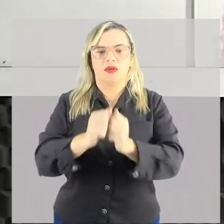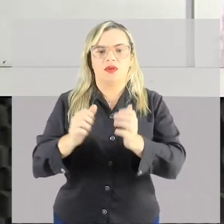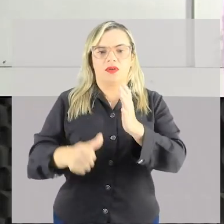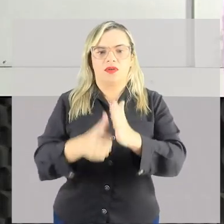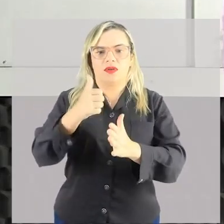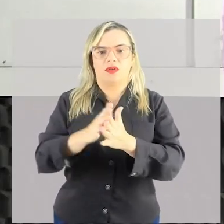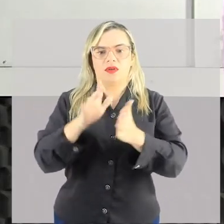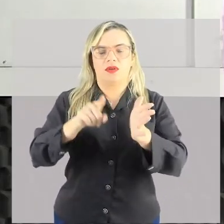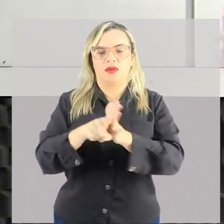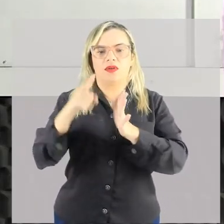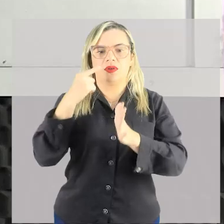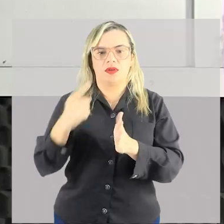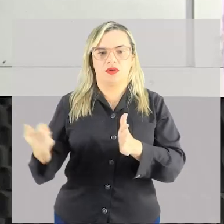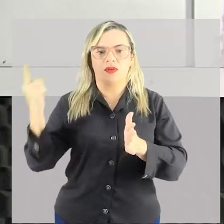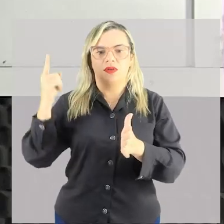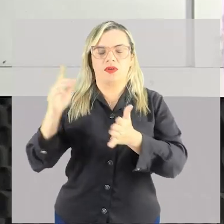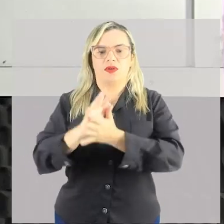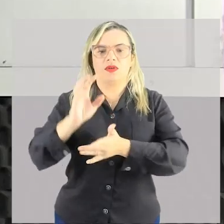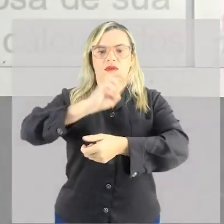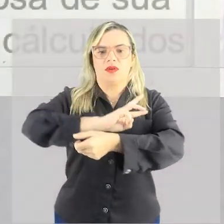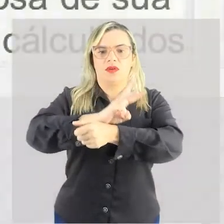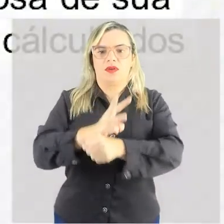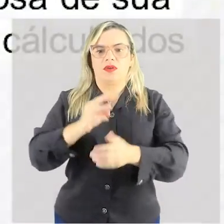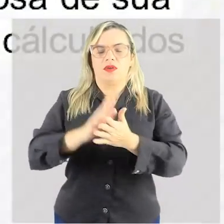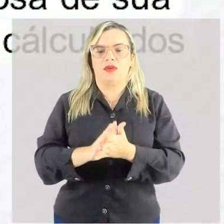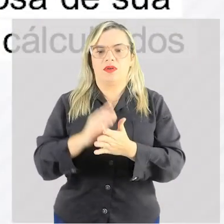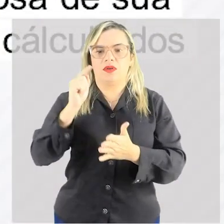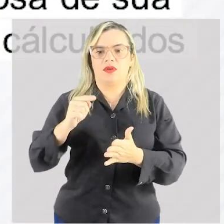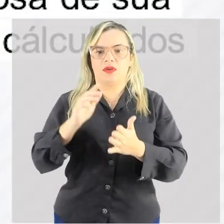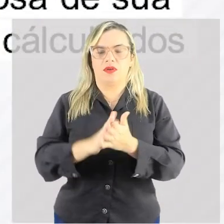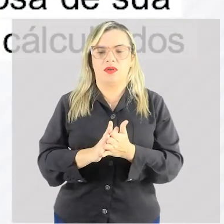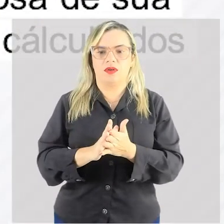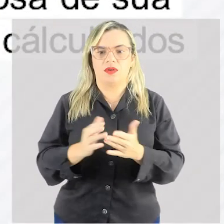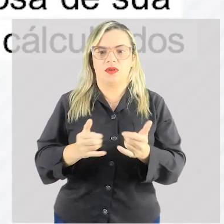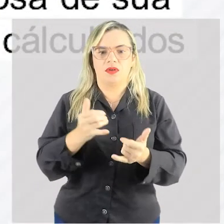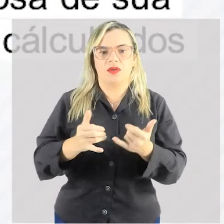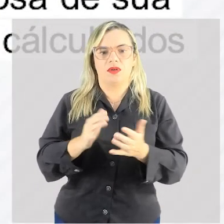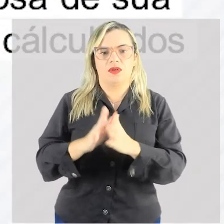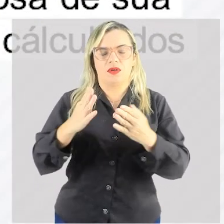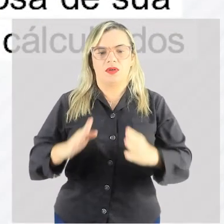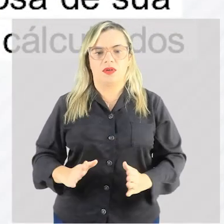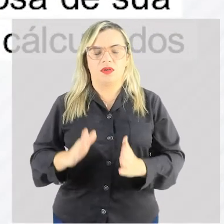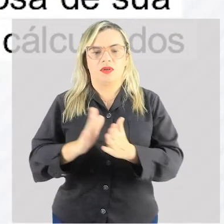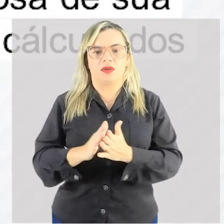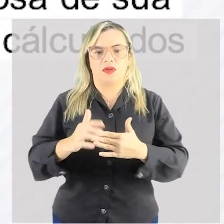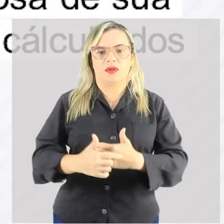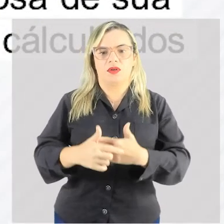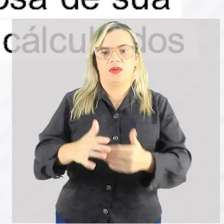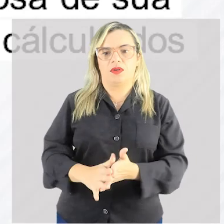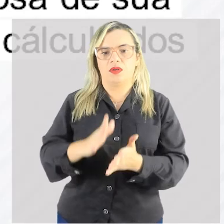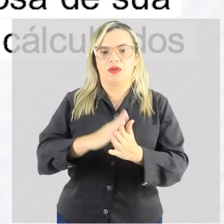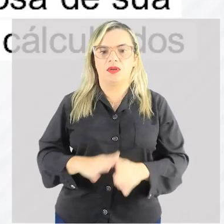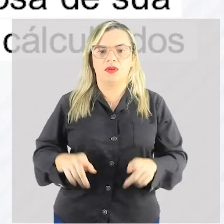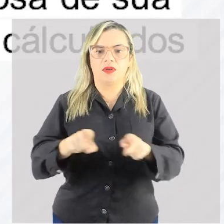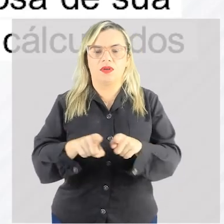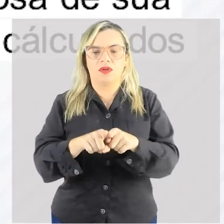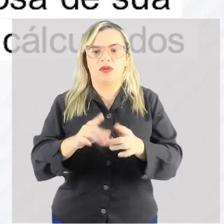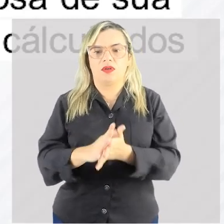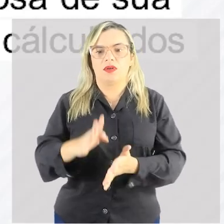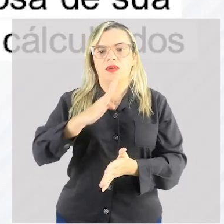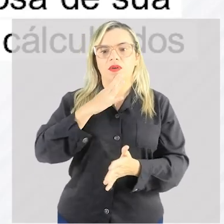primeira questão uma questão da Ema nos jogos de interpretação de papéis também conhecido pela sigla